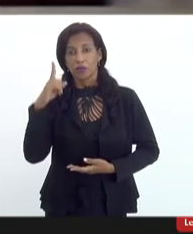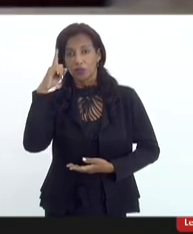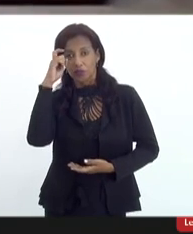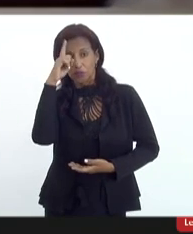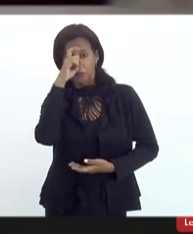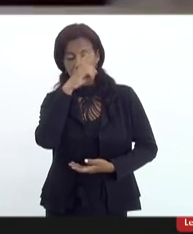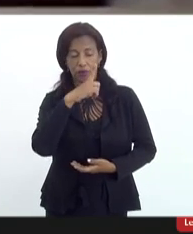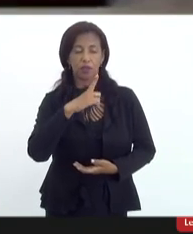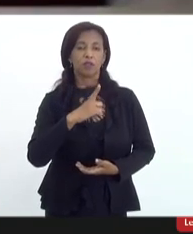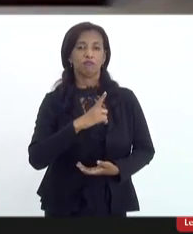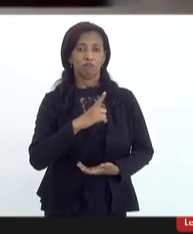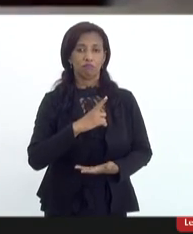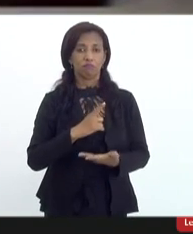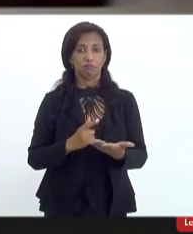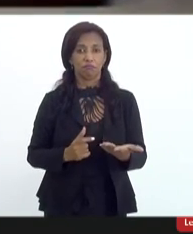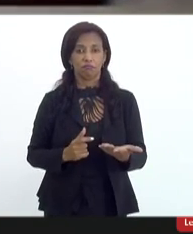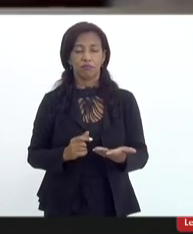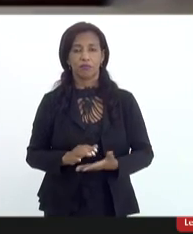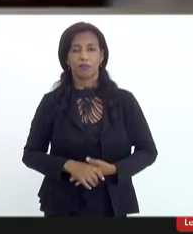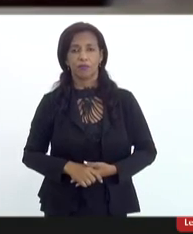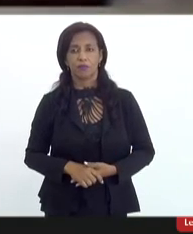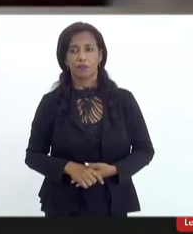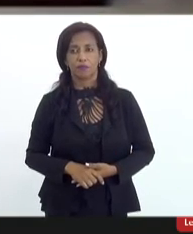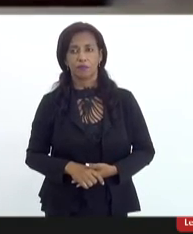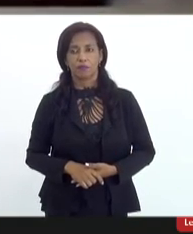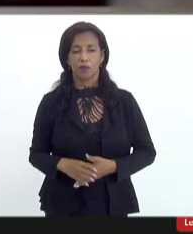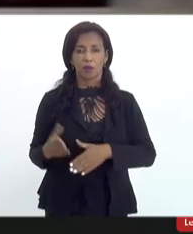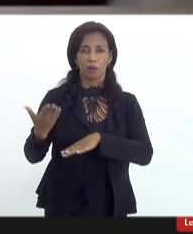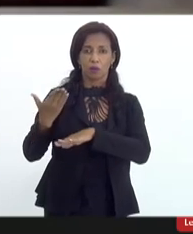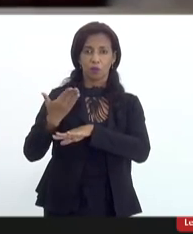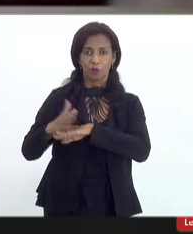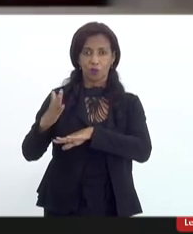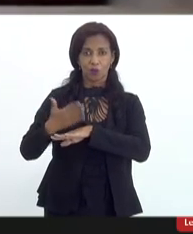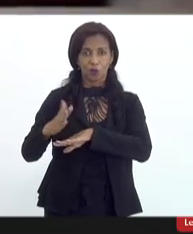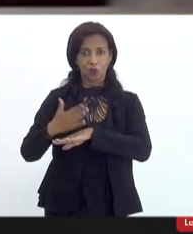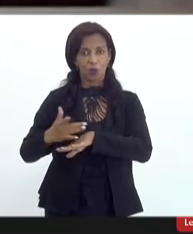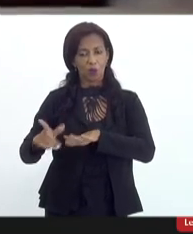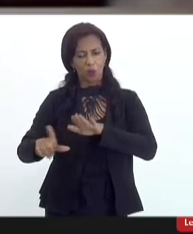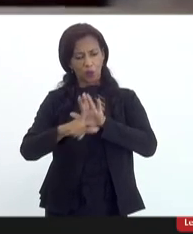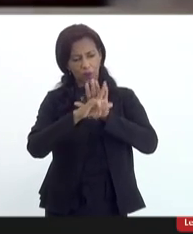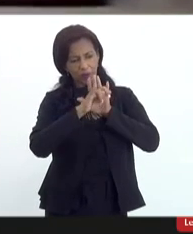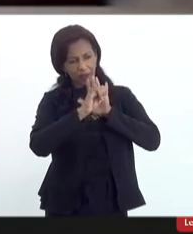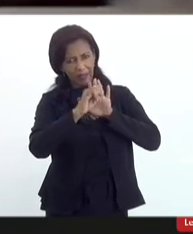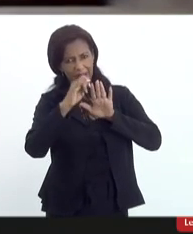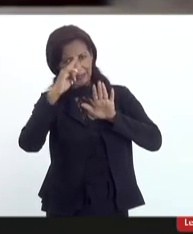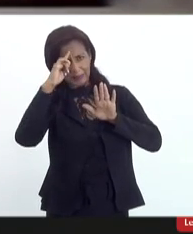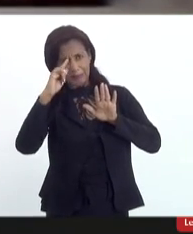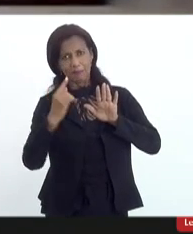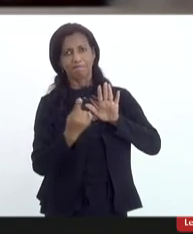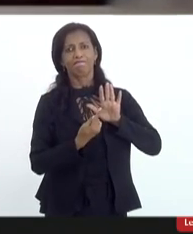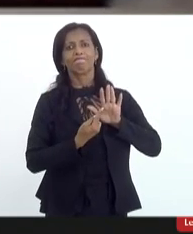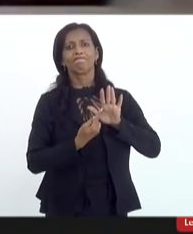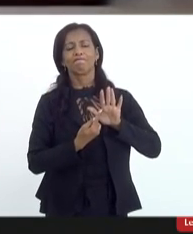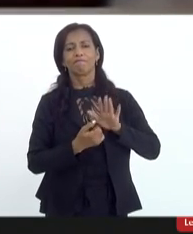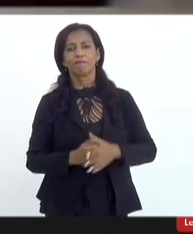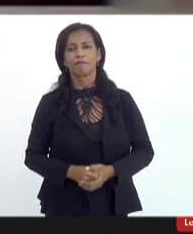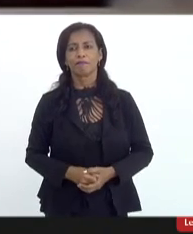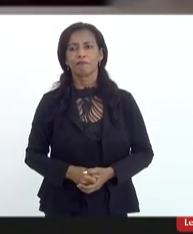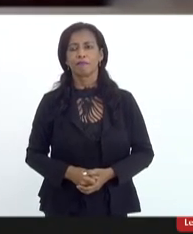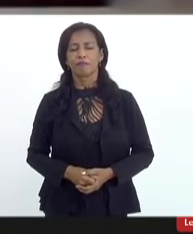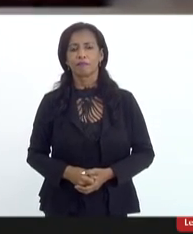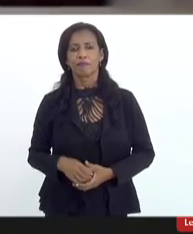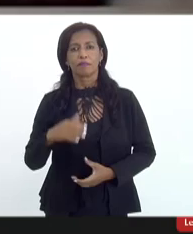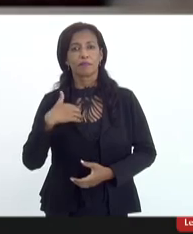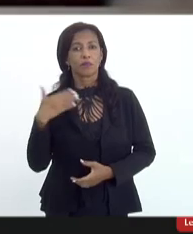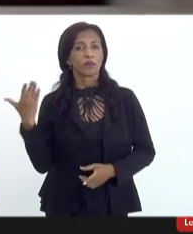dificuldade que temos de praticar o que a lei assegura, eu gostaria de